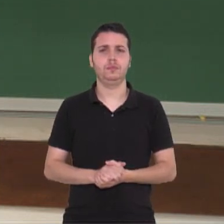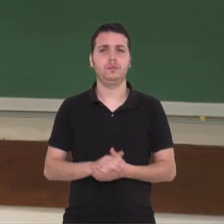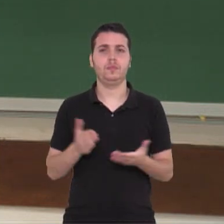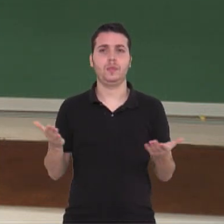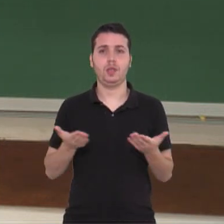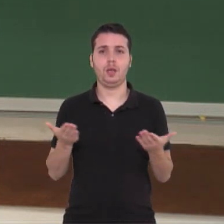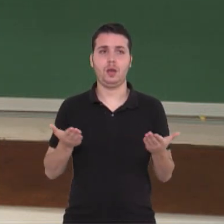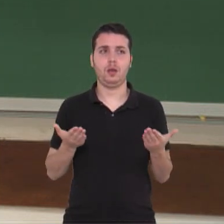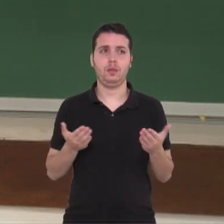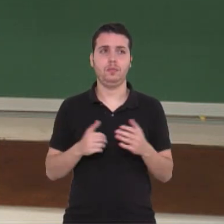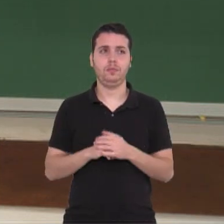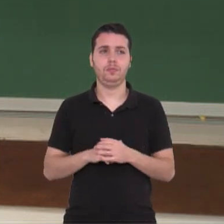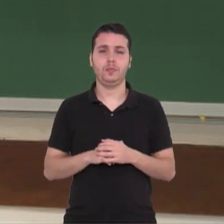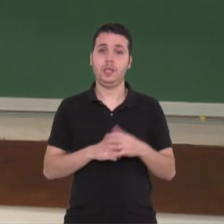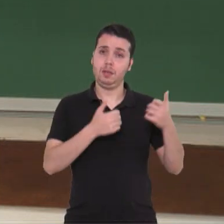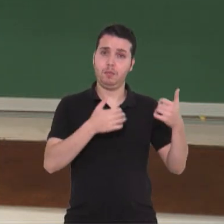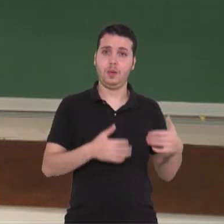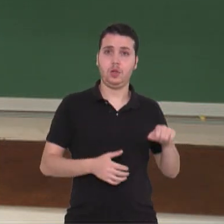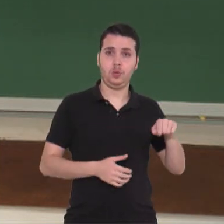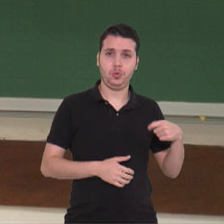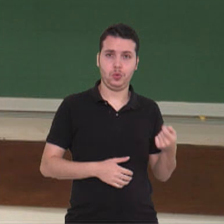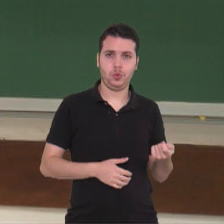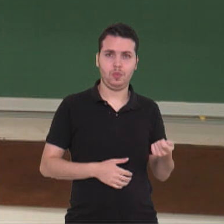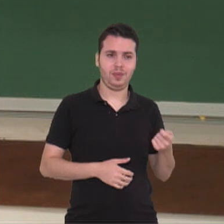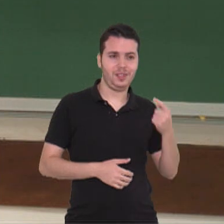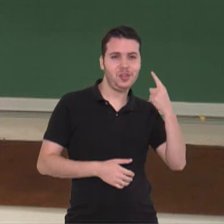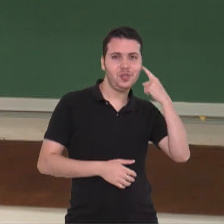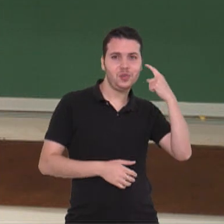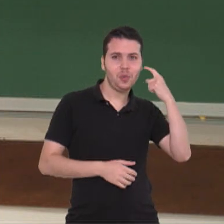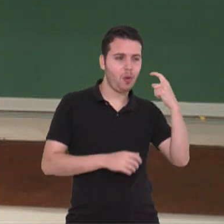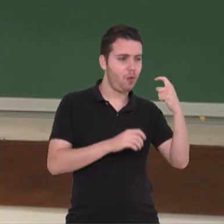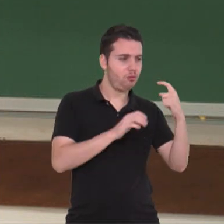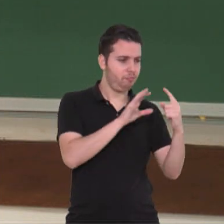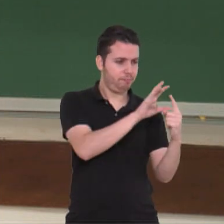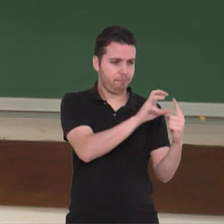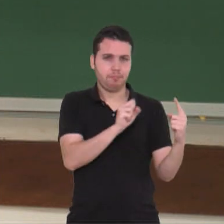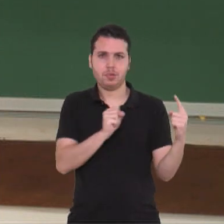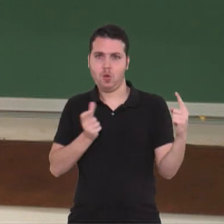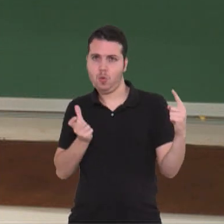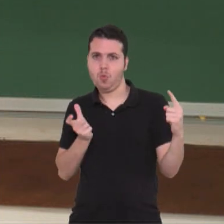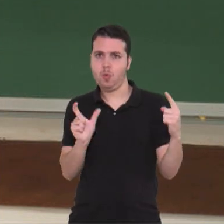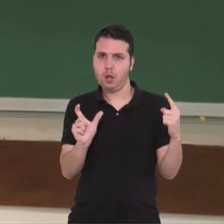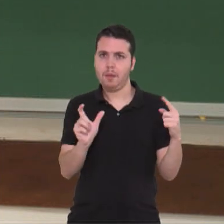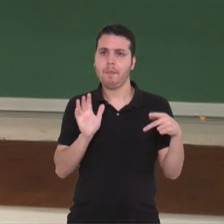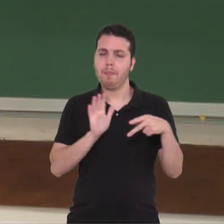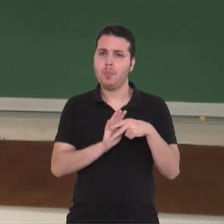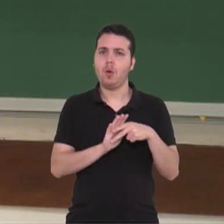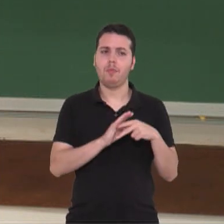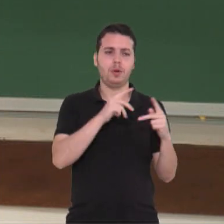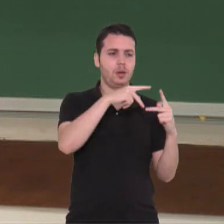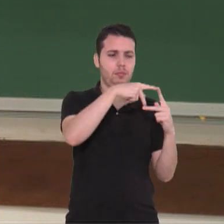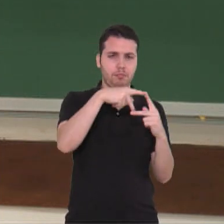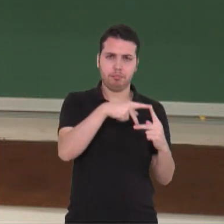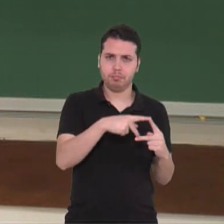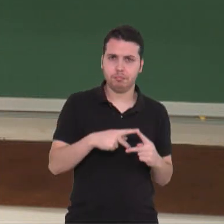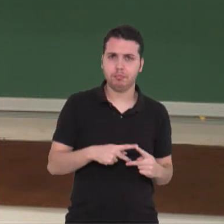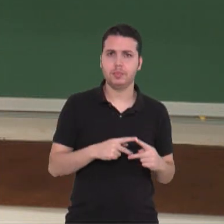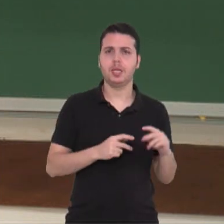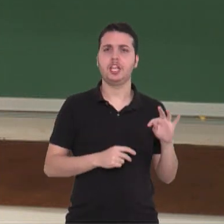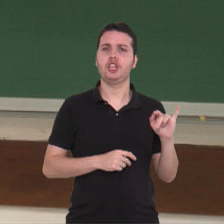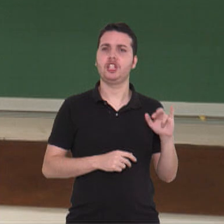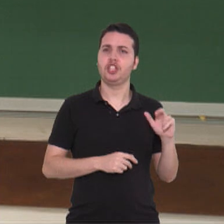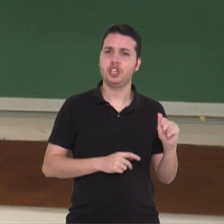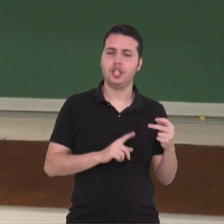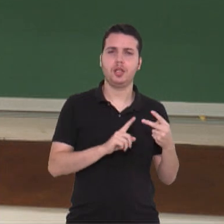Agora, falamos das onomatopeias, que é uma característica tanto das tiras, das histórias em quadrinhos, também nas charges você